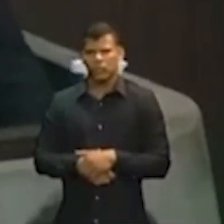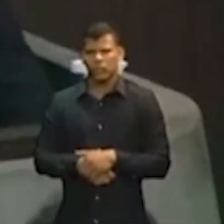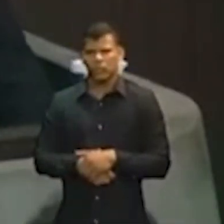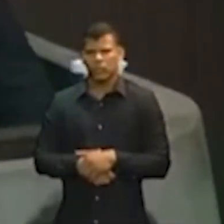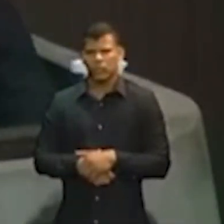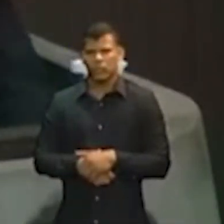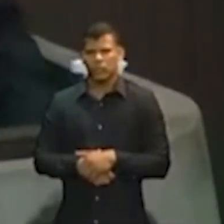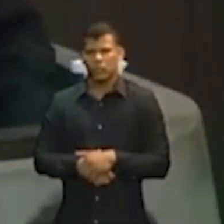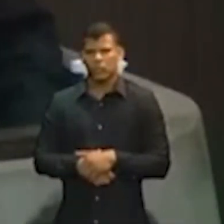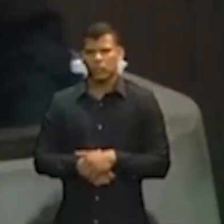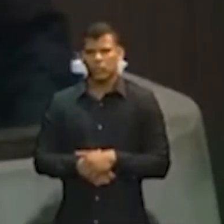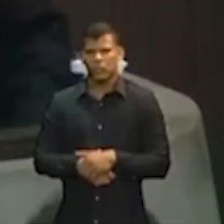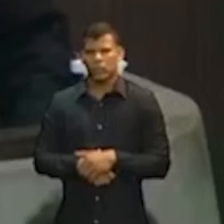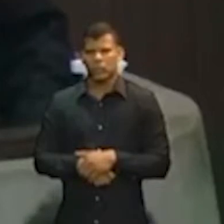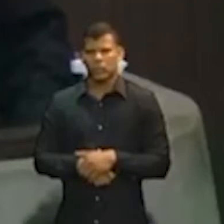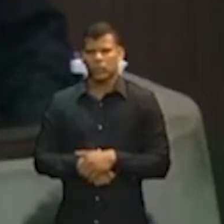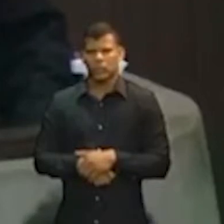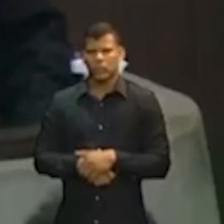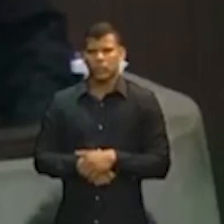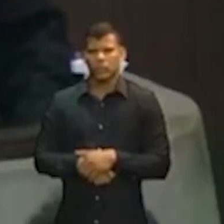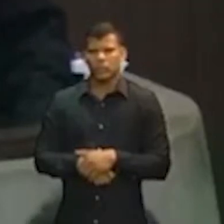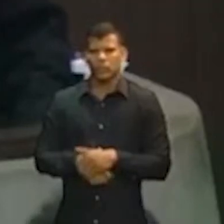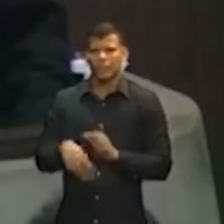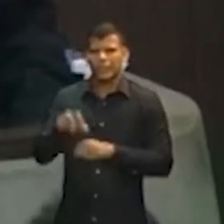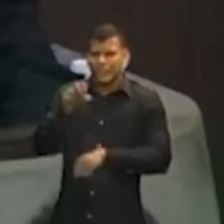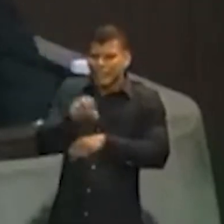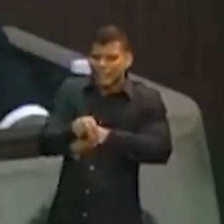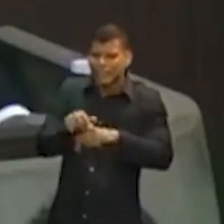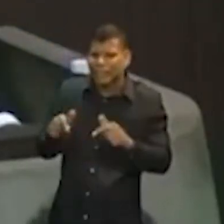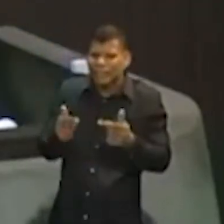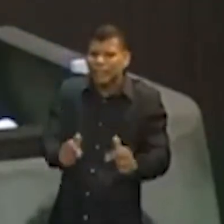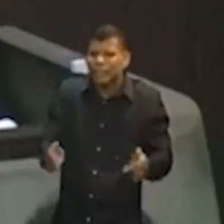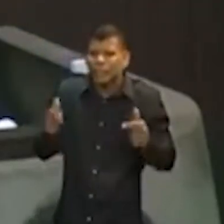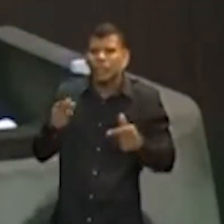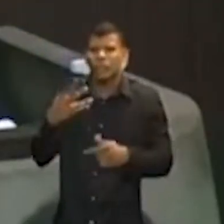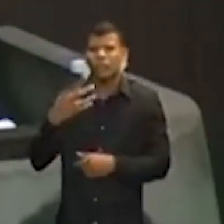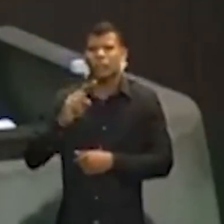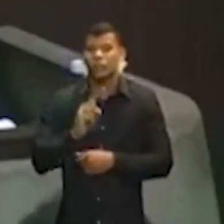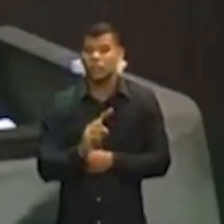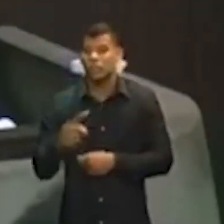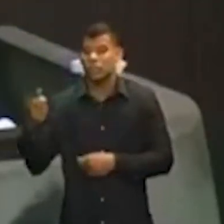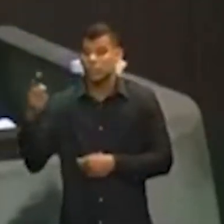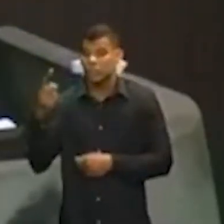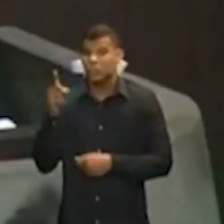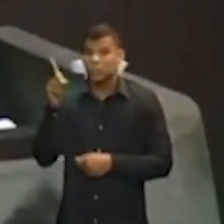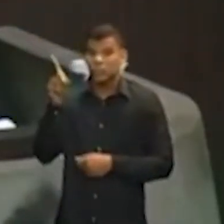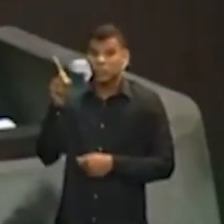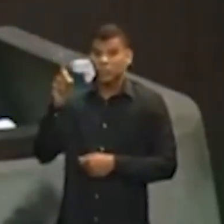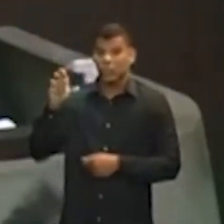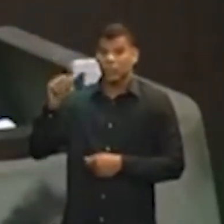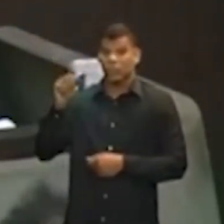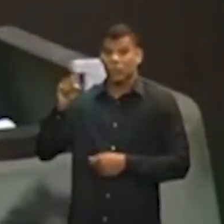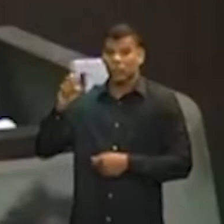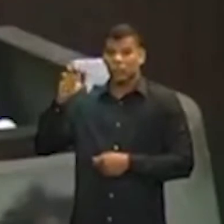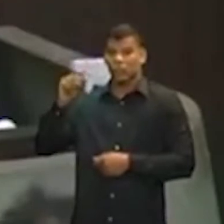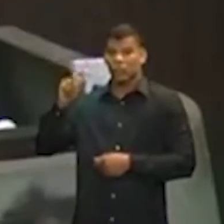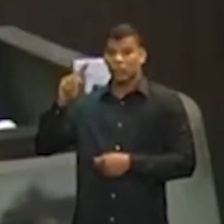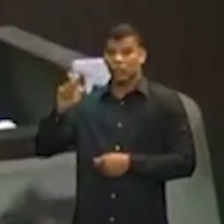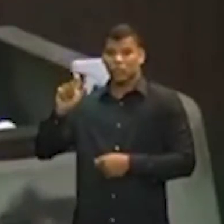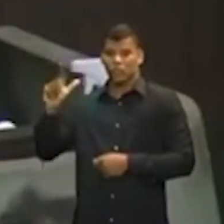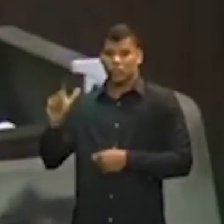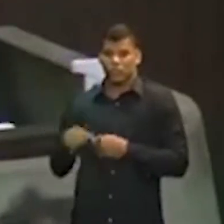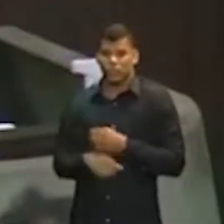mandato. Foi o desemprego, eles geraram mais de 4 mil desemprego lá em Cascavel. Com